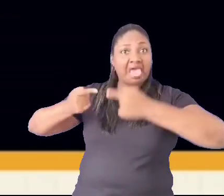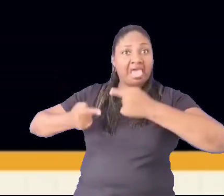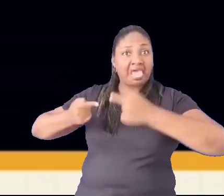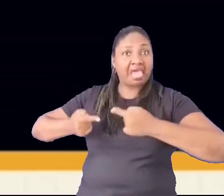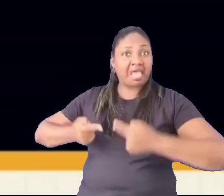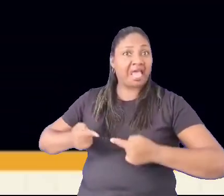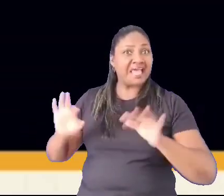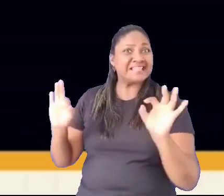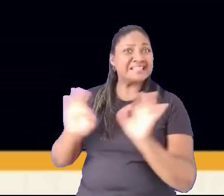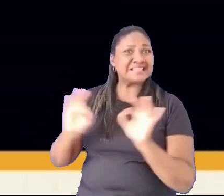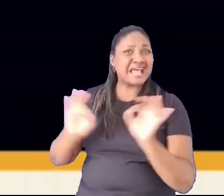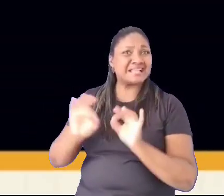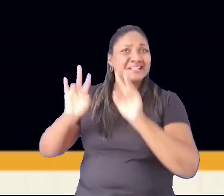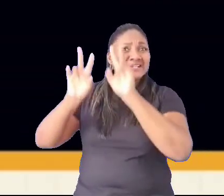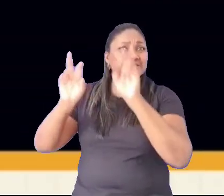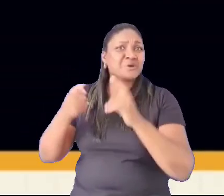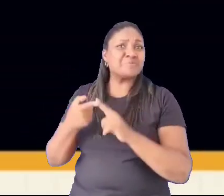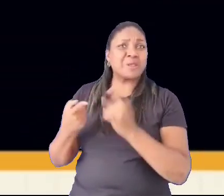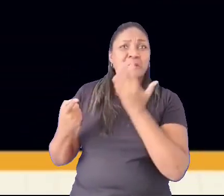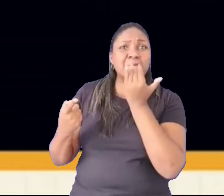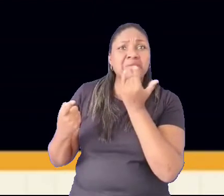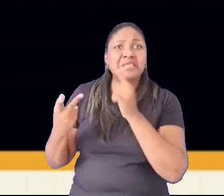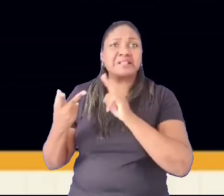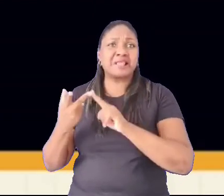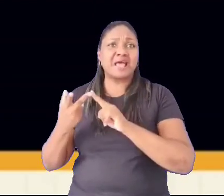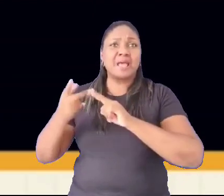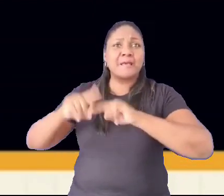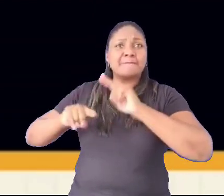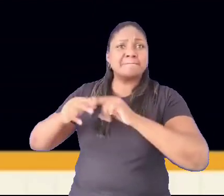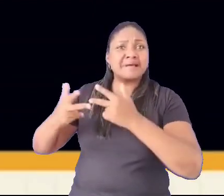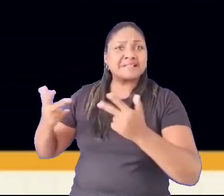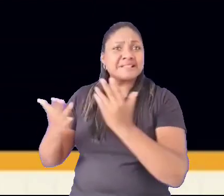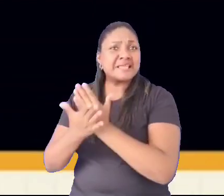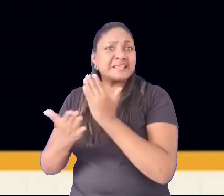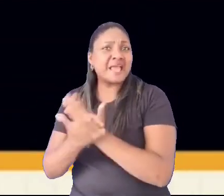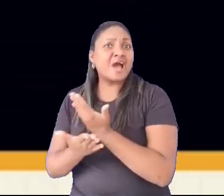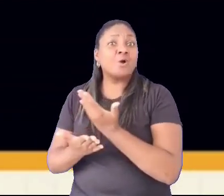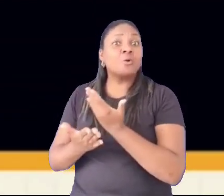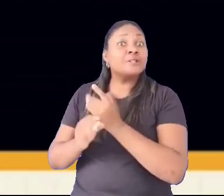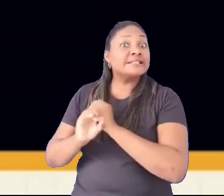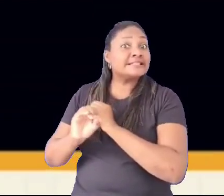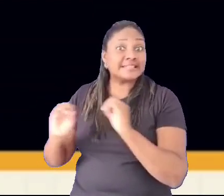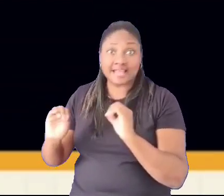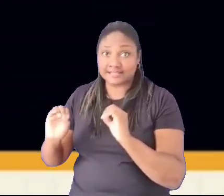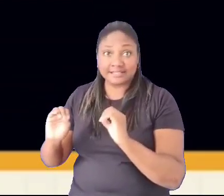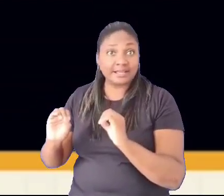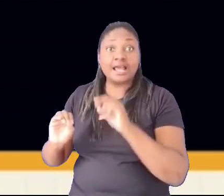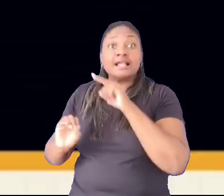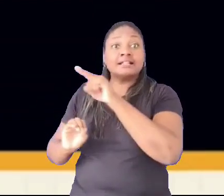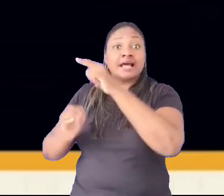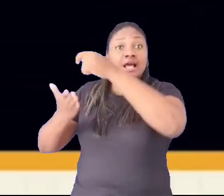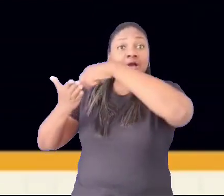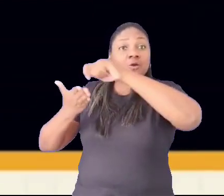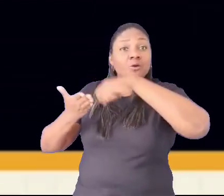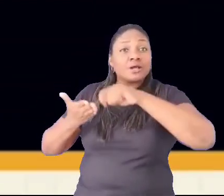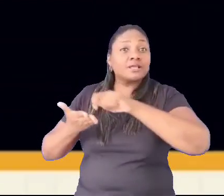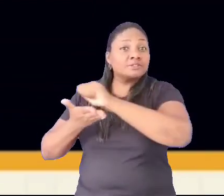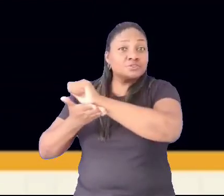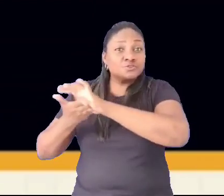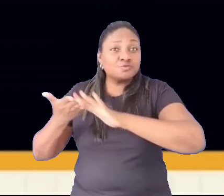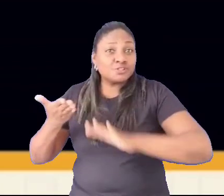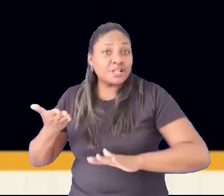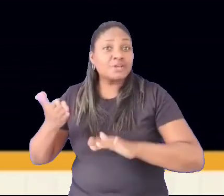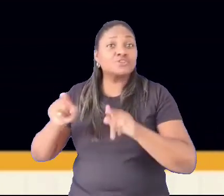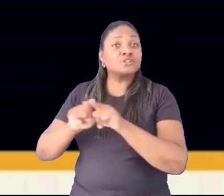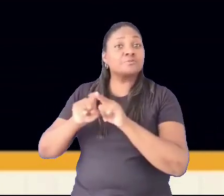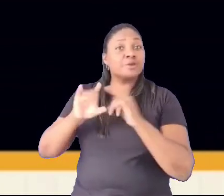qualquer outra coisa, sobre merenda, material, ai que chegou isso, ai que... Não. Ali é para correção das